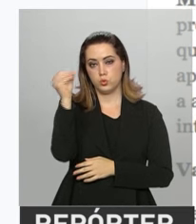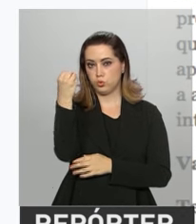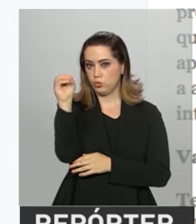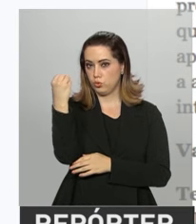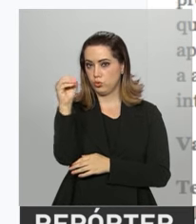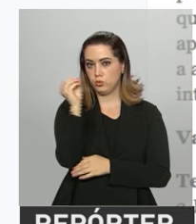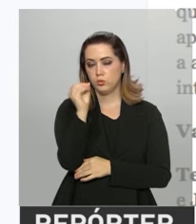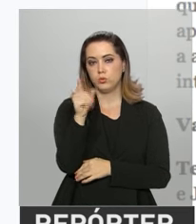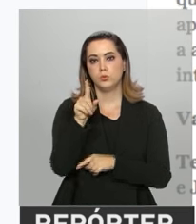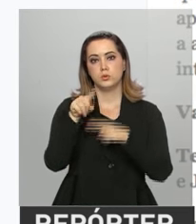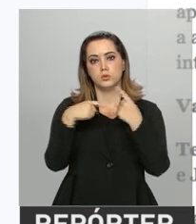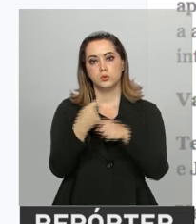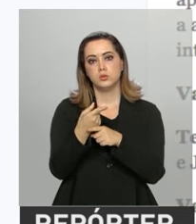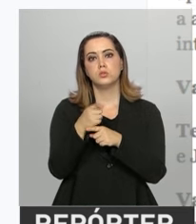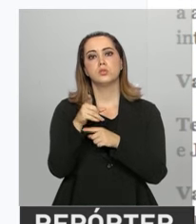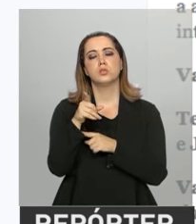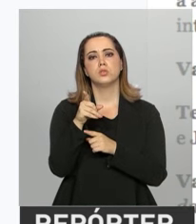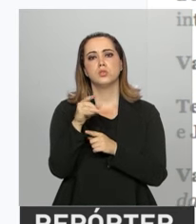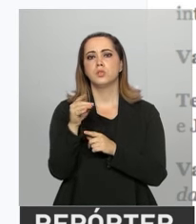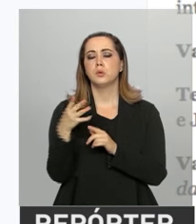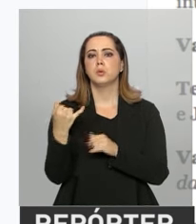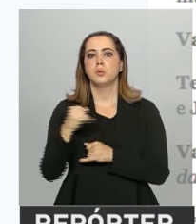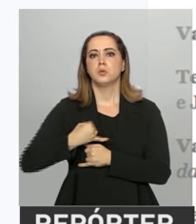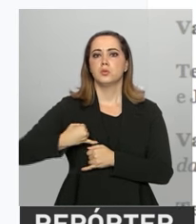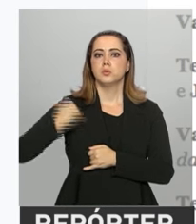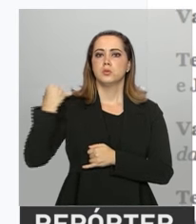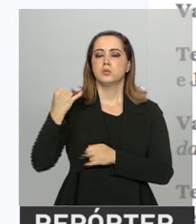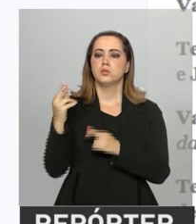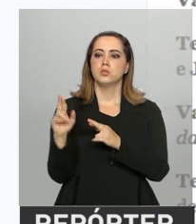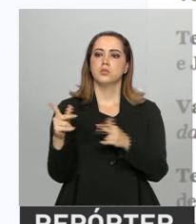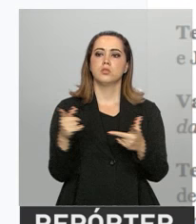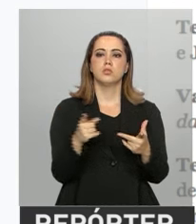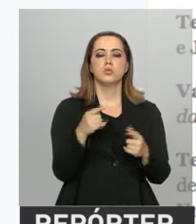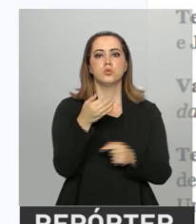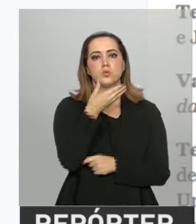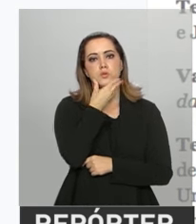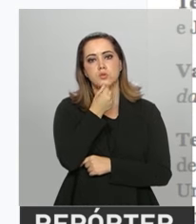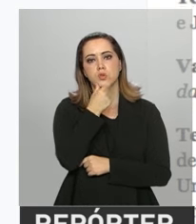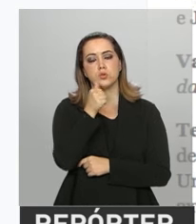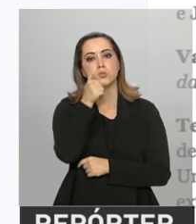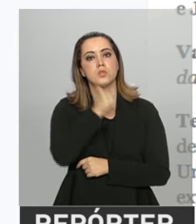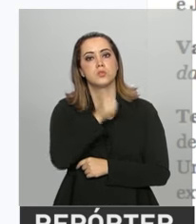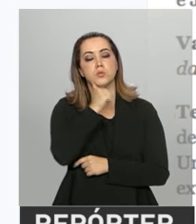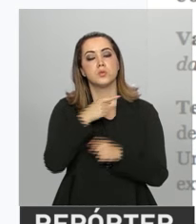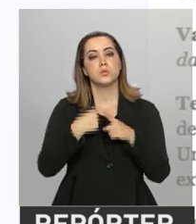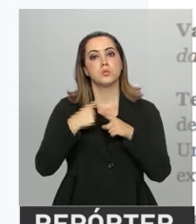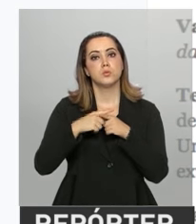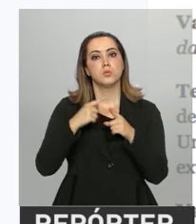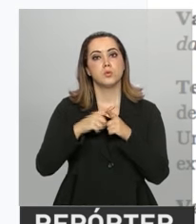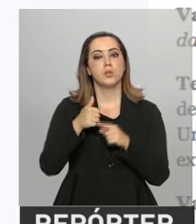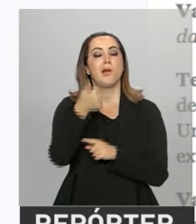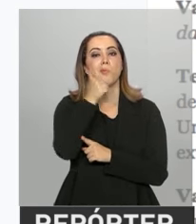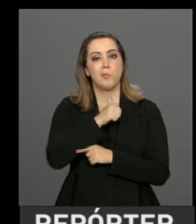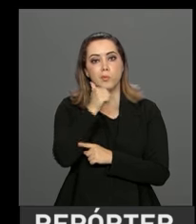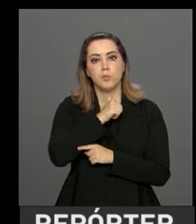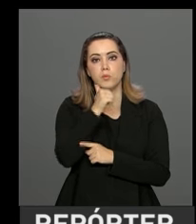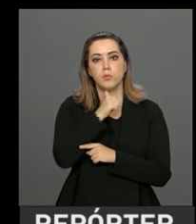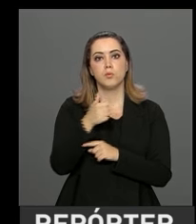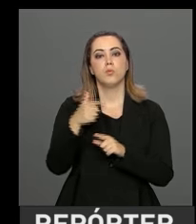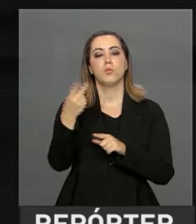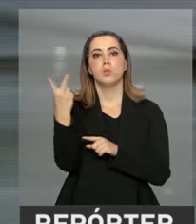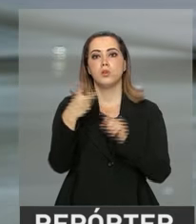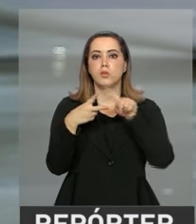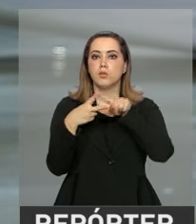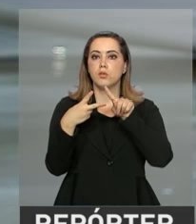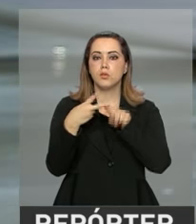a idade para se aposentar deve ser diferente para homens e mulheres, até porque elas cumprem duas jornadas, uma no